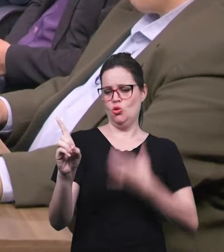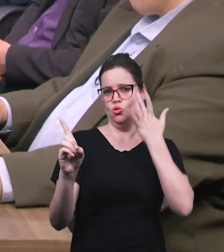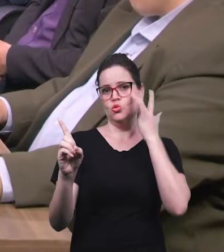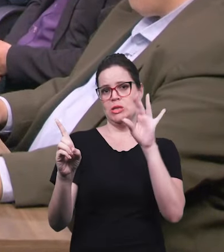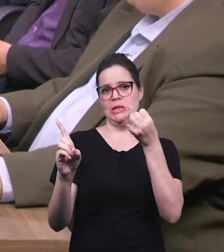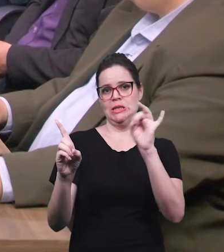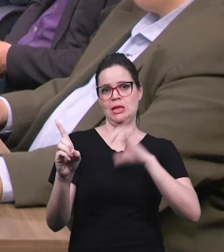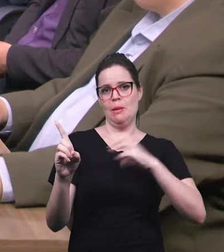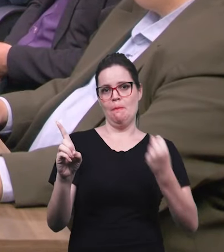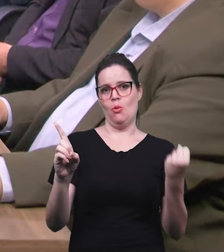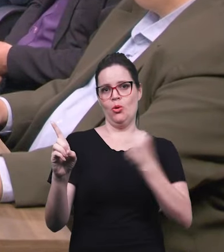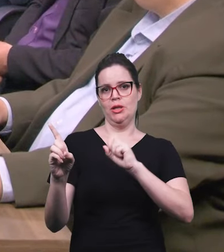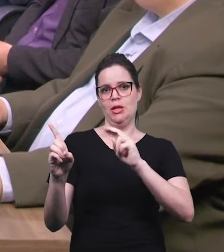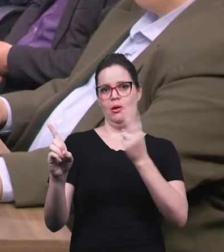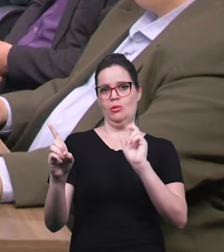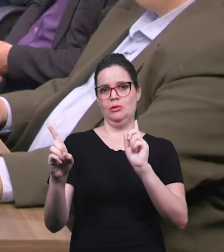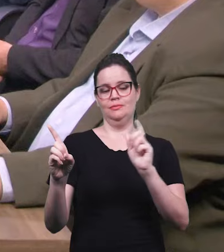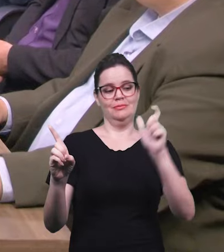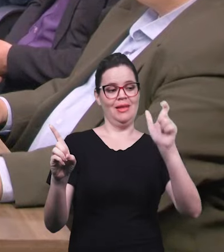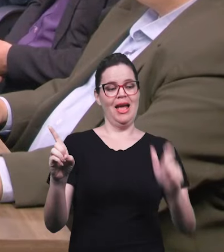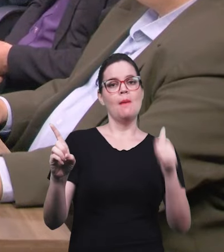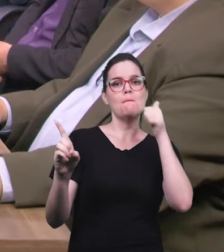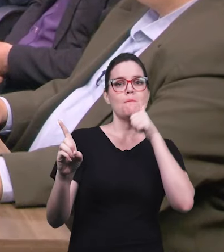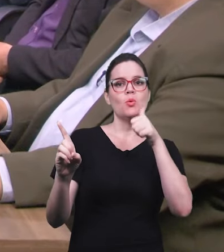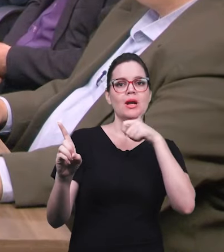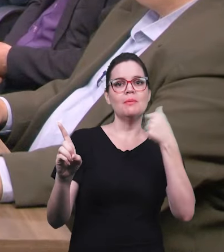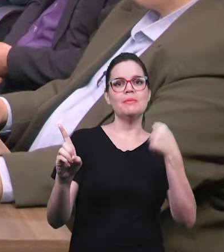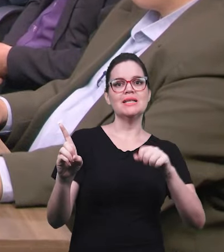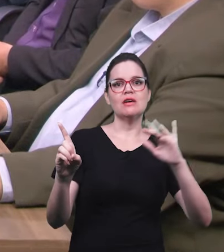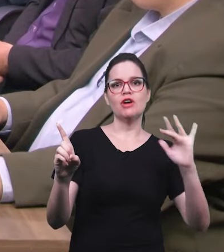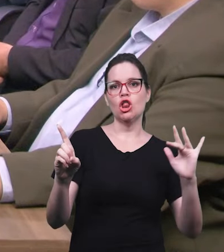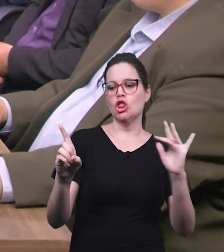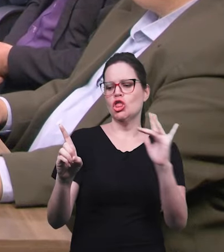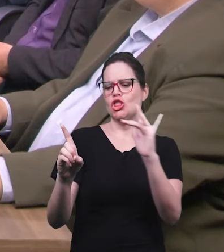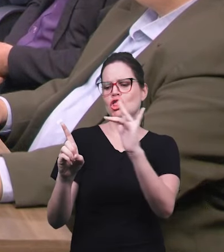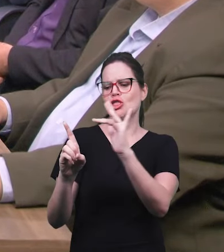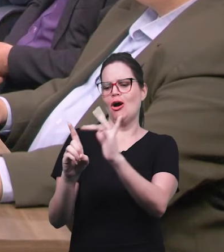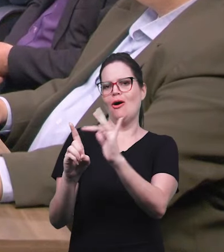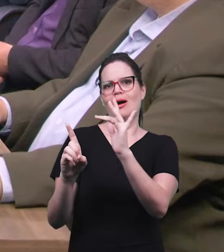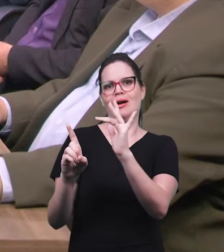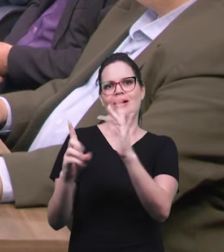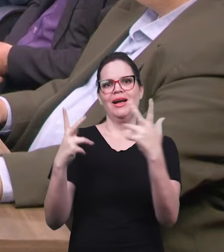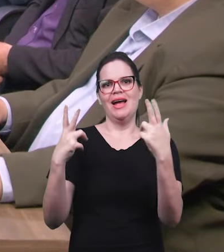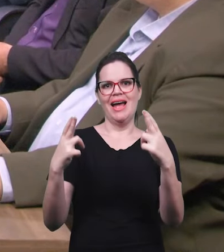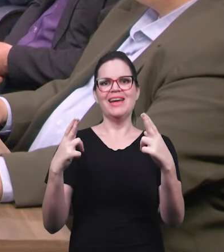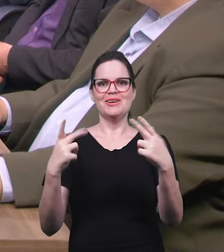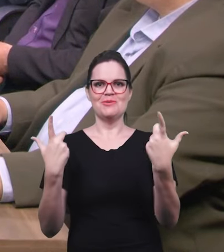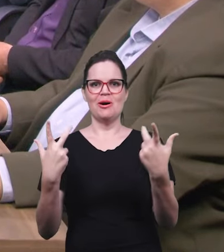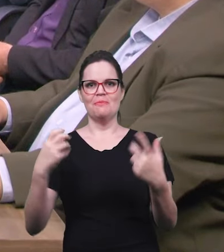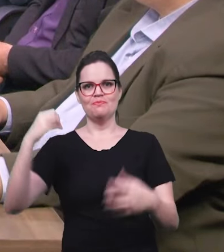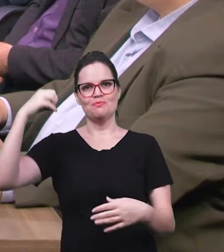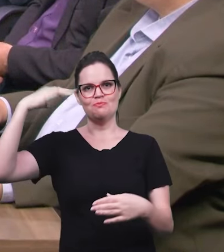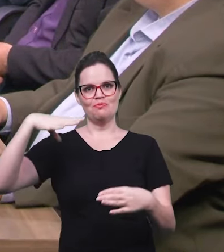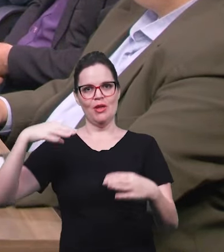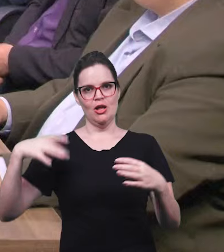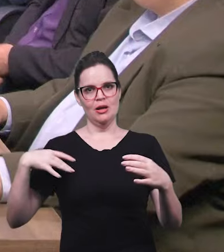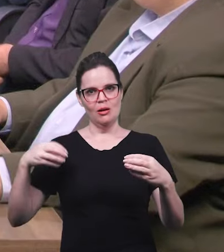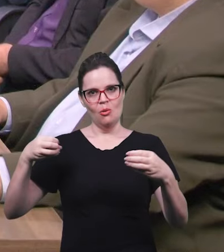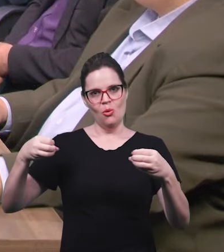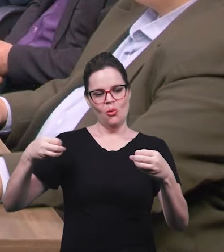precisava de uma conexão com o Senhor Jesus. Né? Essa conexão com o nosso Pai, Criador, com o Senhor Jesus,